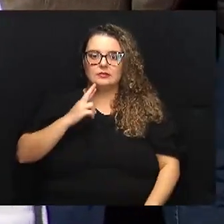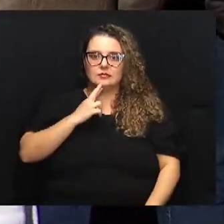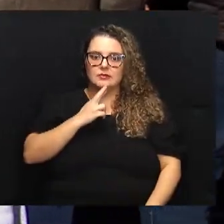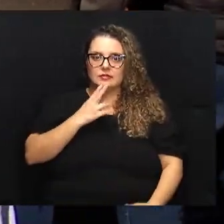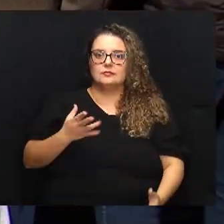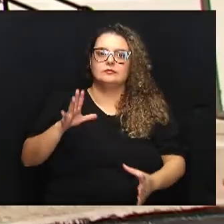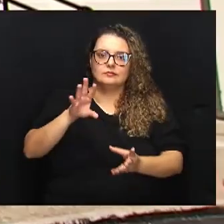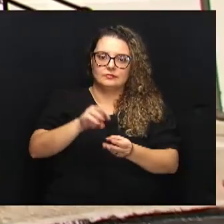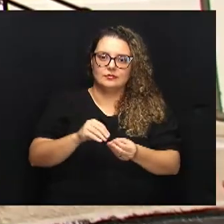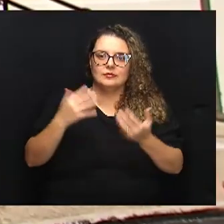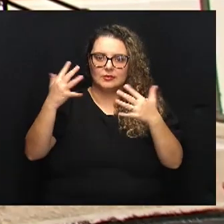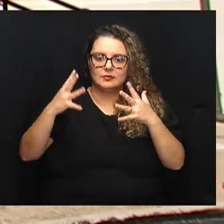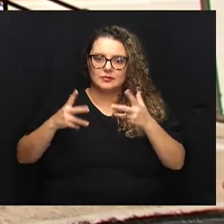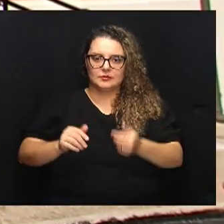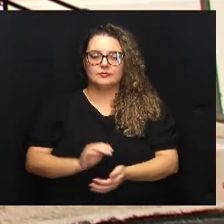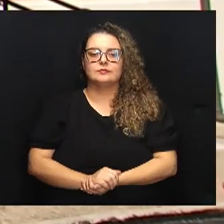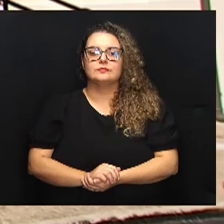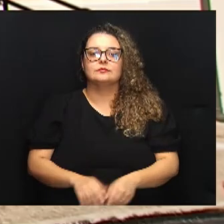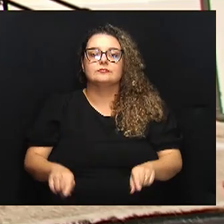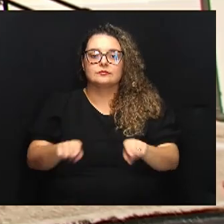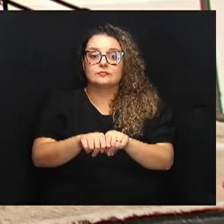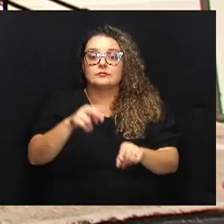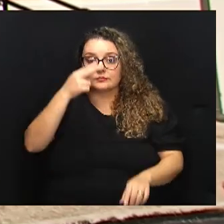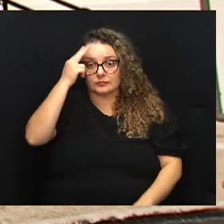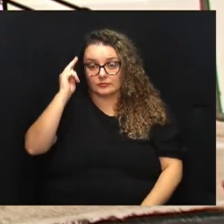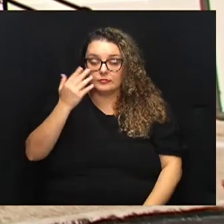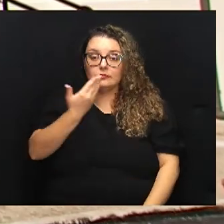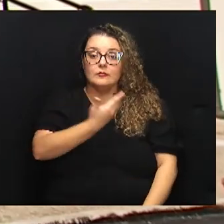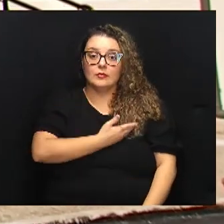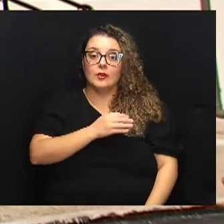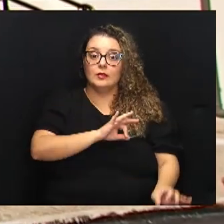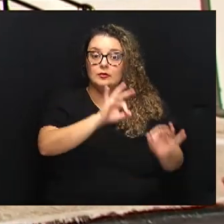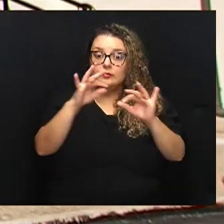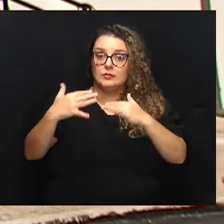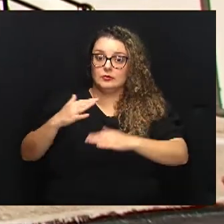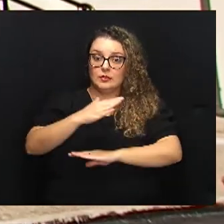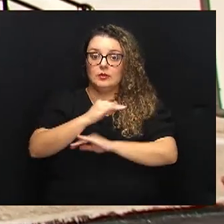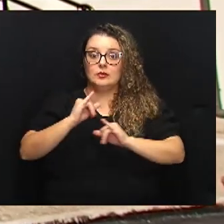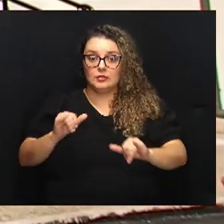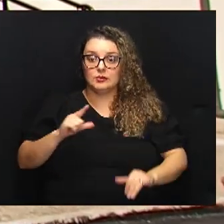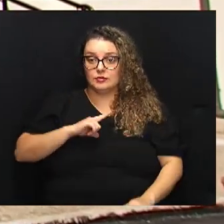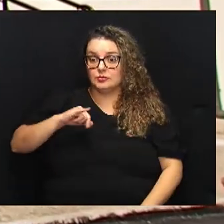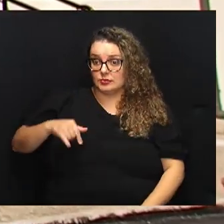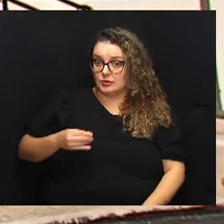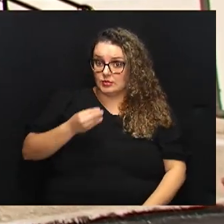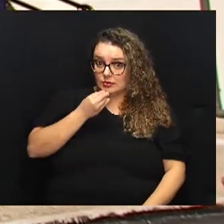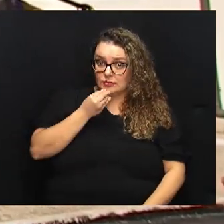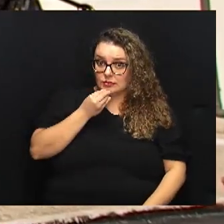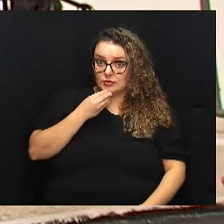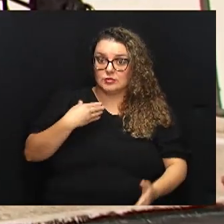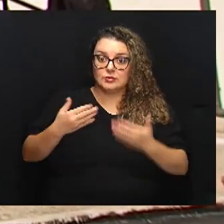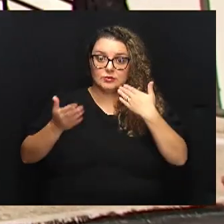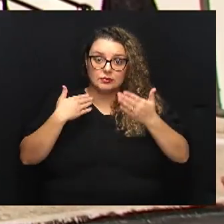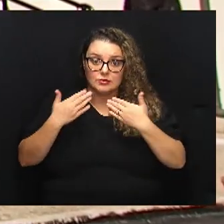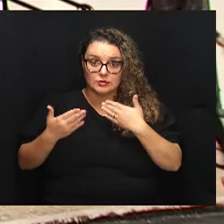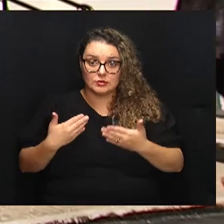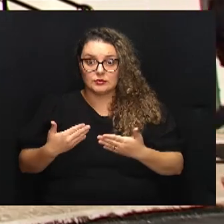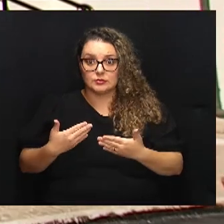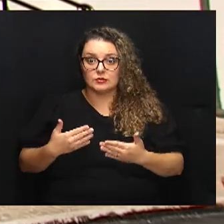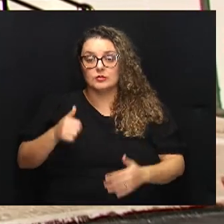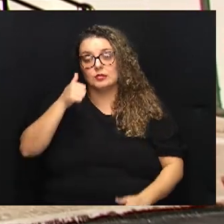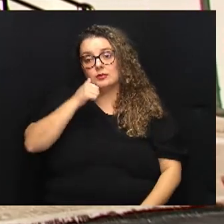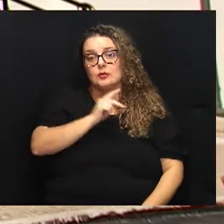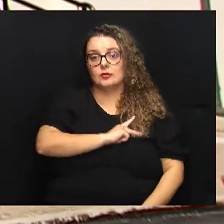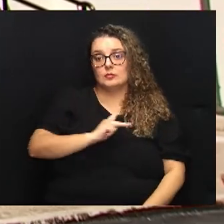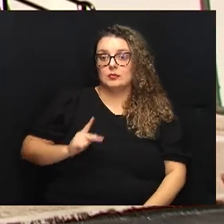e parabéns a todos. Também, Gabriel Castro, amigos que acompanham o Câmara Notícia, tive a oportunidade de conversar com a presidente